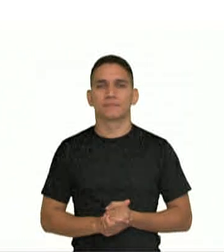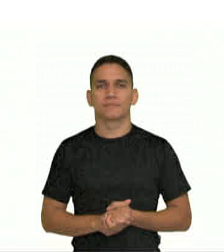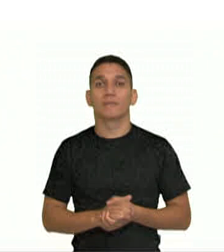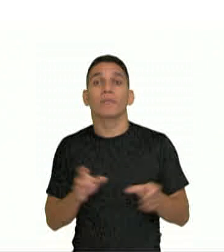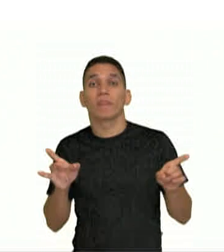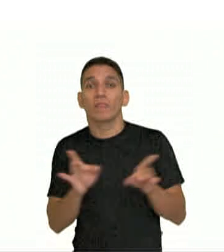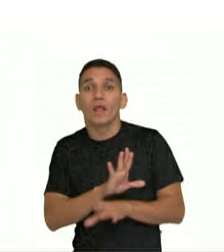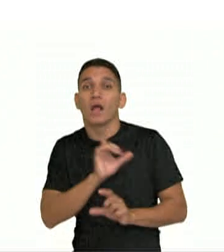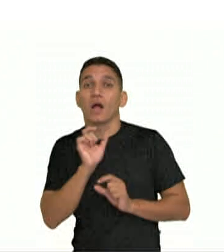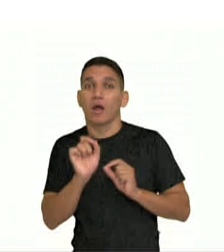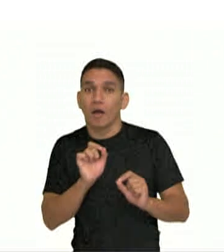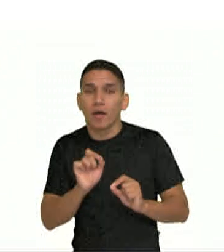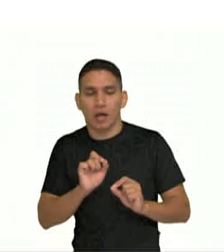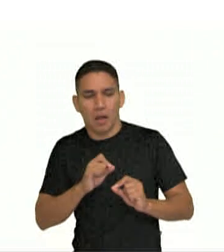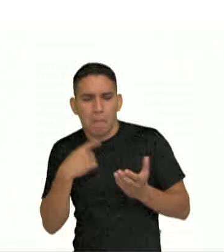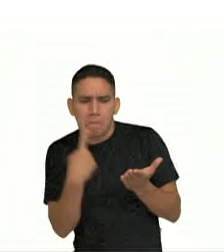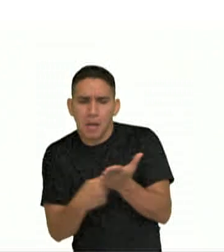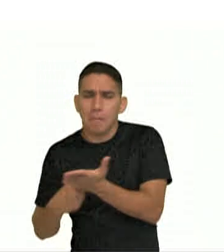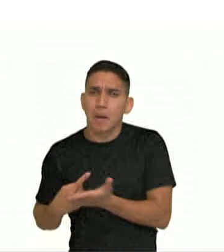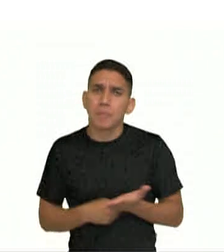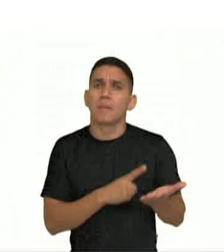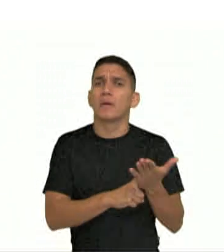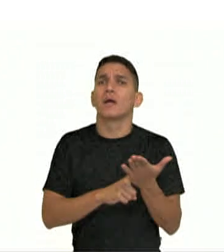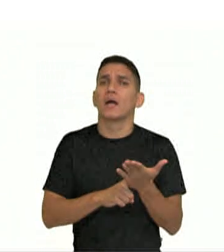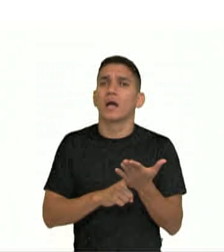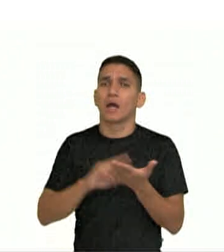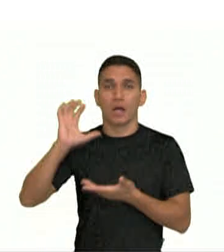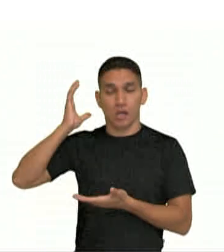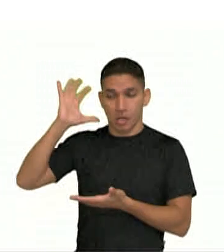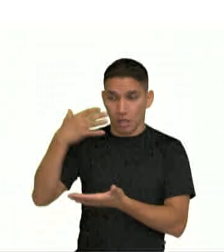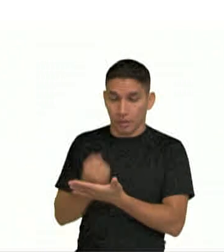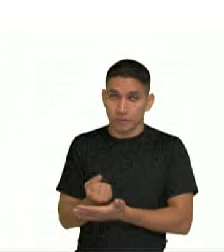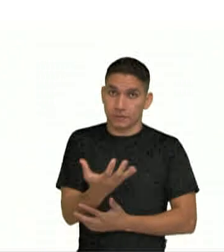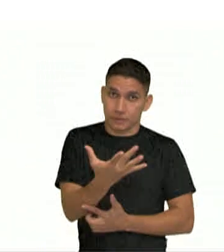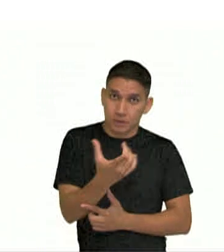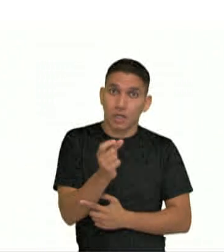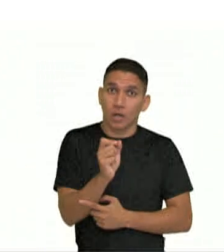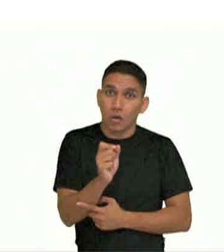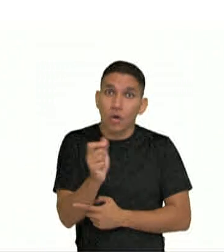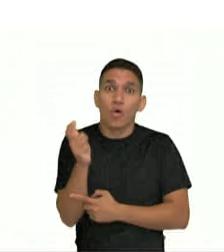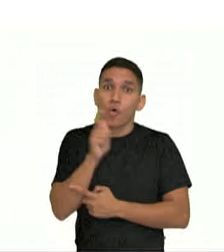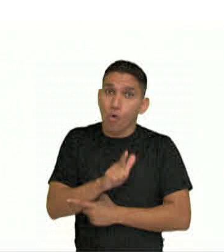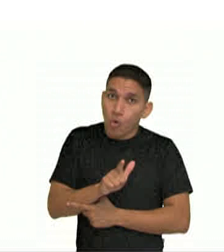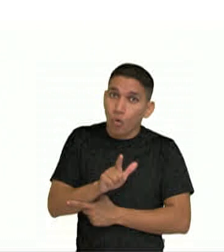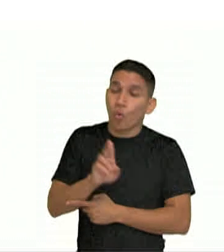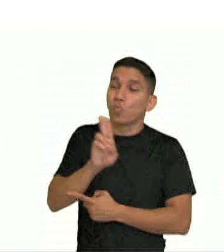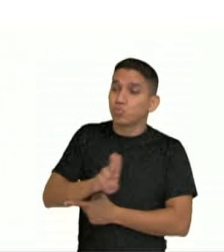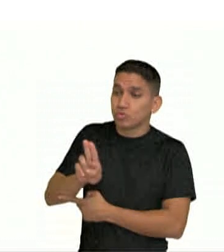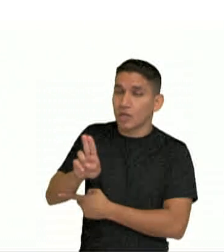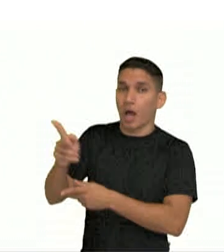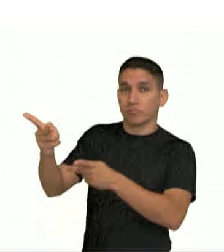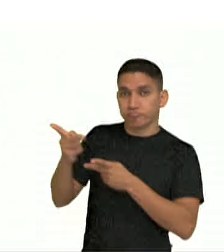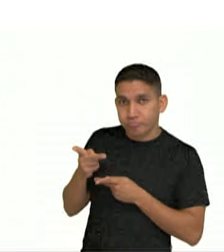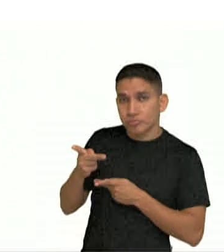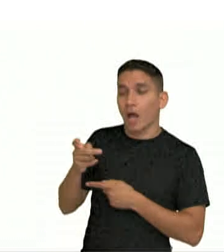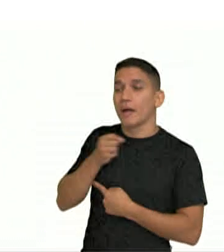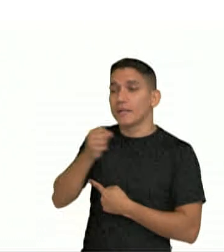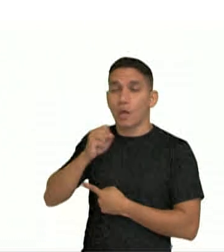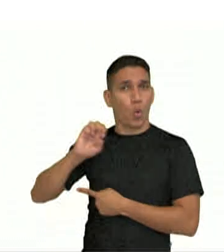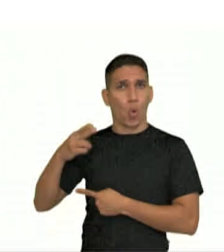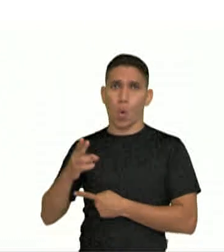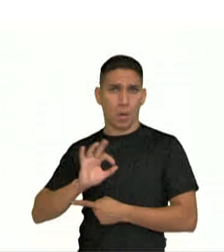Após definir o formato do podcast, com ou sem entrevistas e a presença de